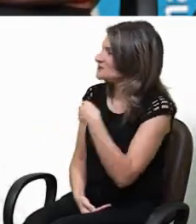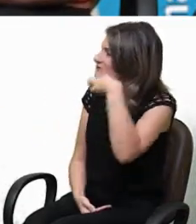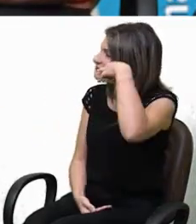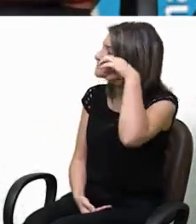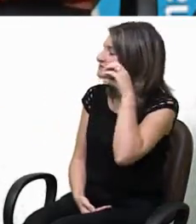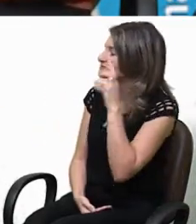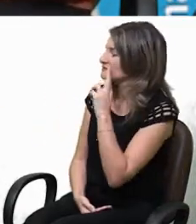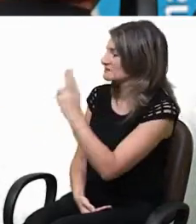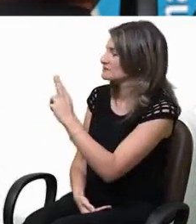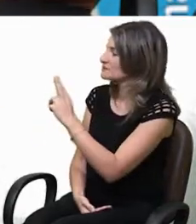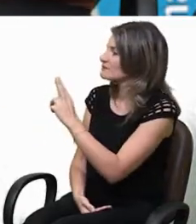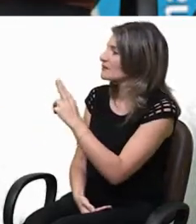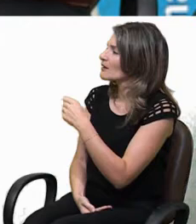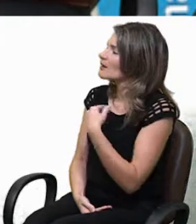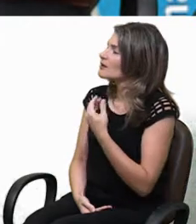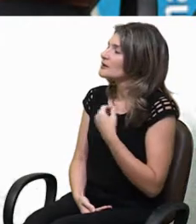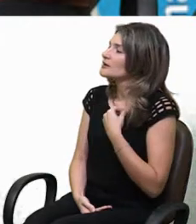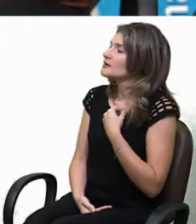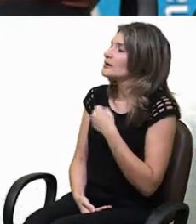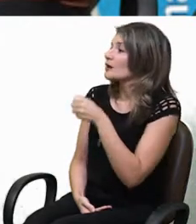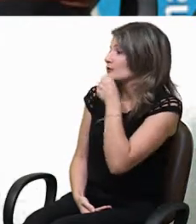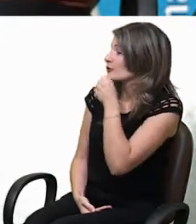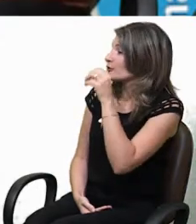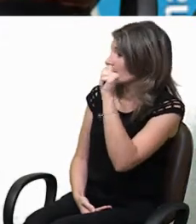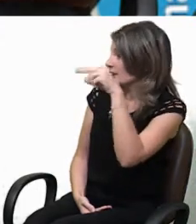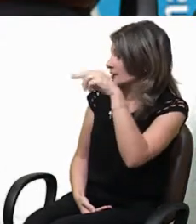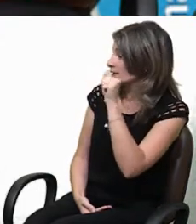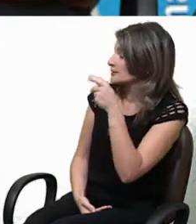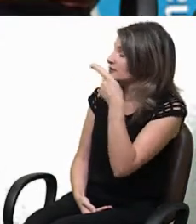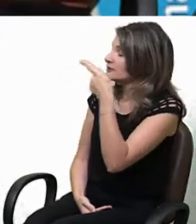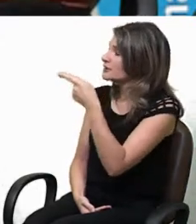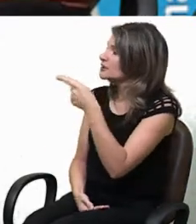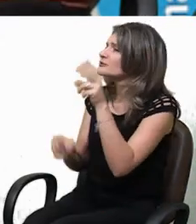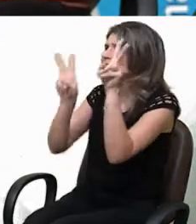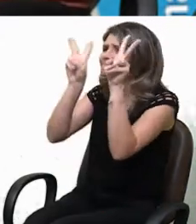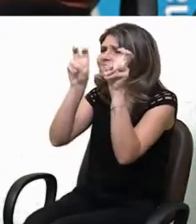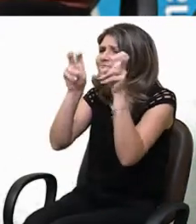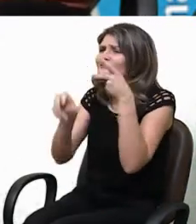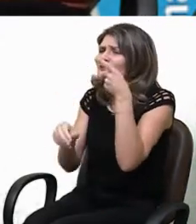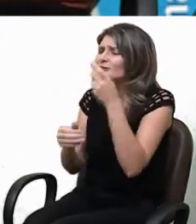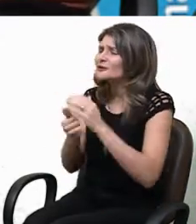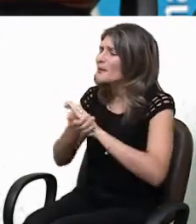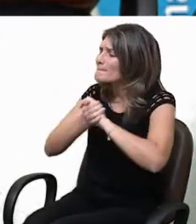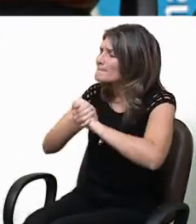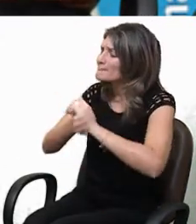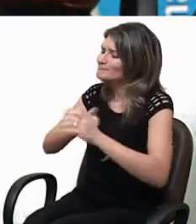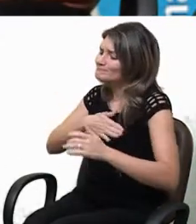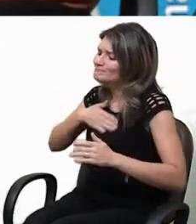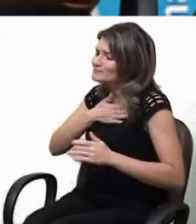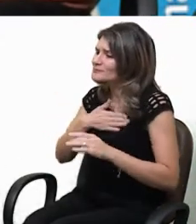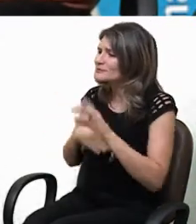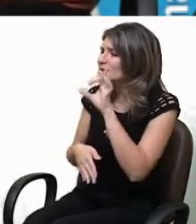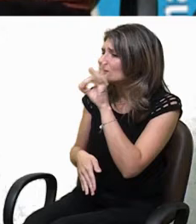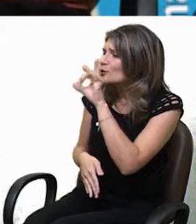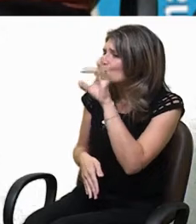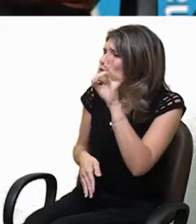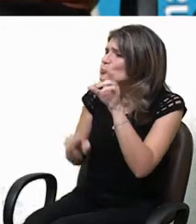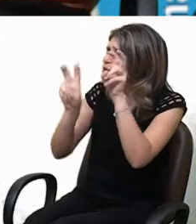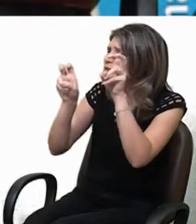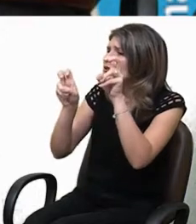nosso. Maria Clara, muito feliz que você veio falar com a gente sobre um tema que não